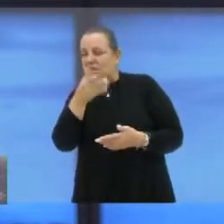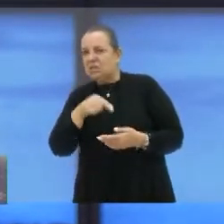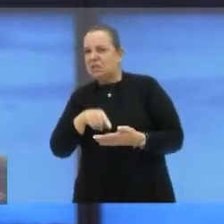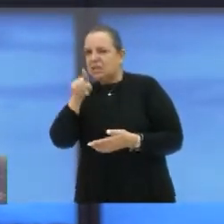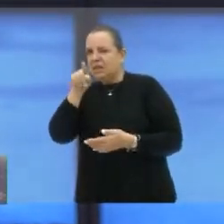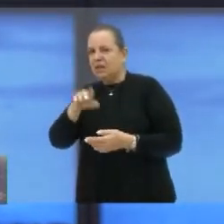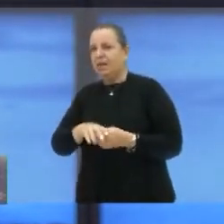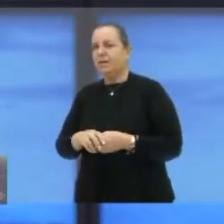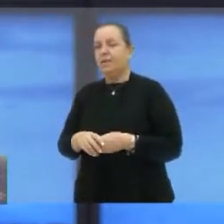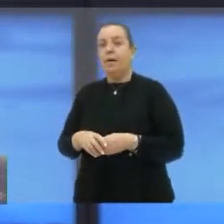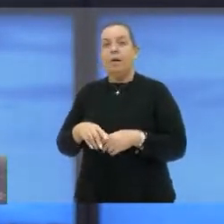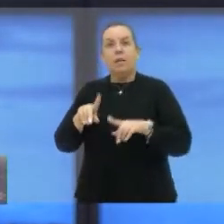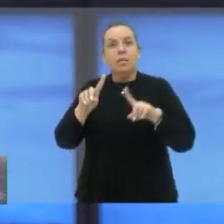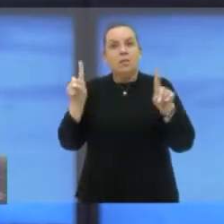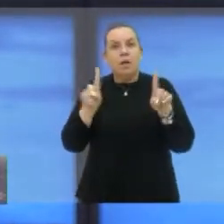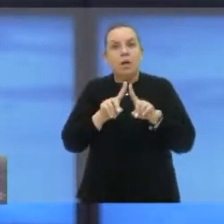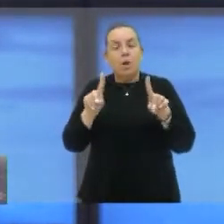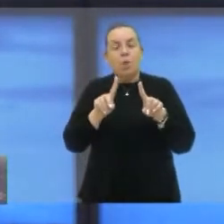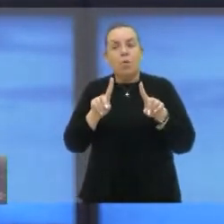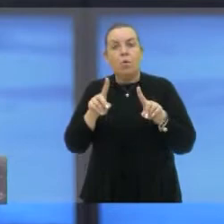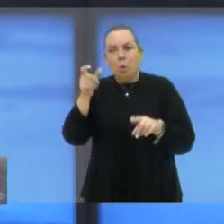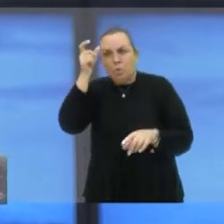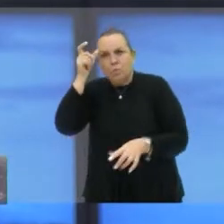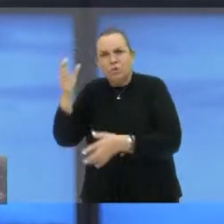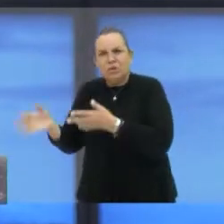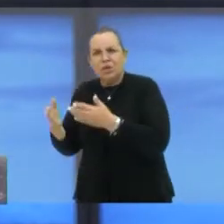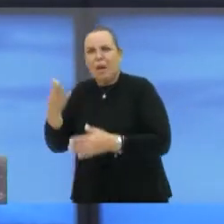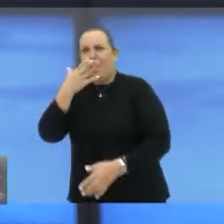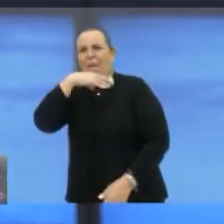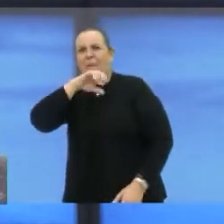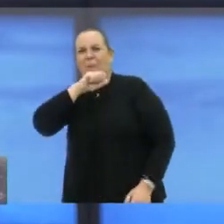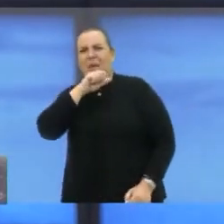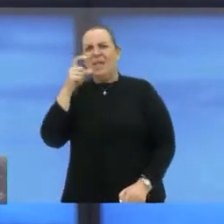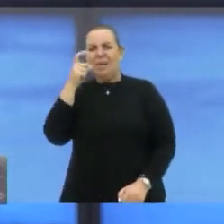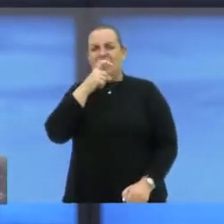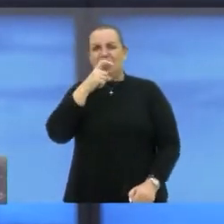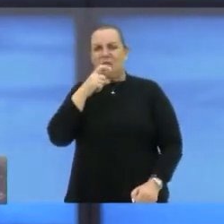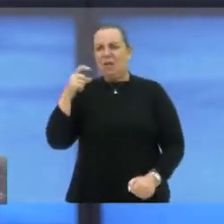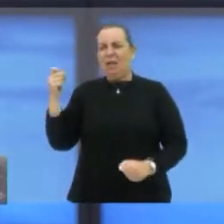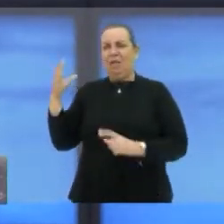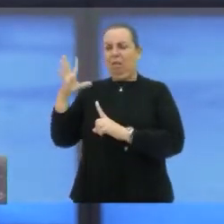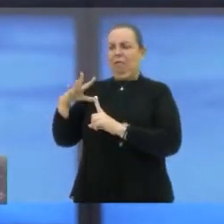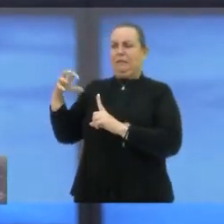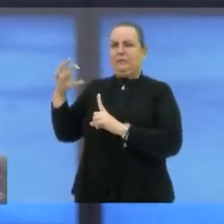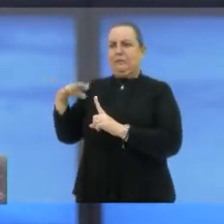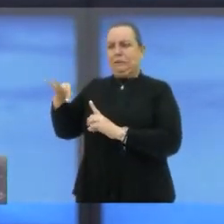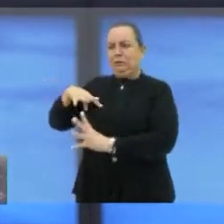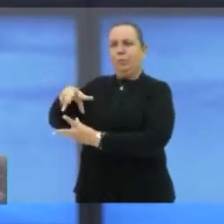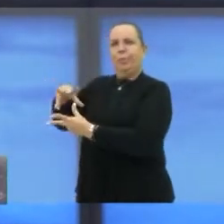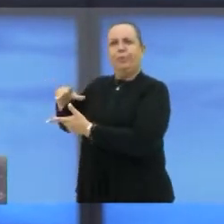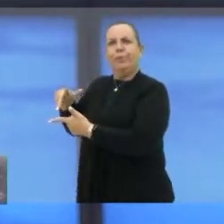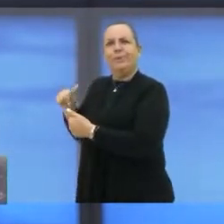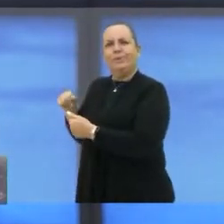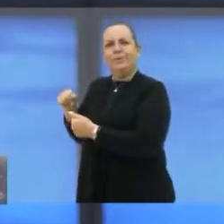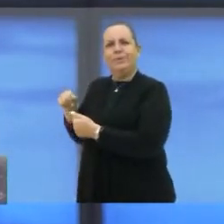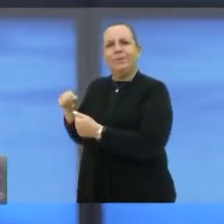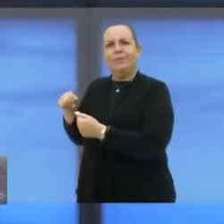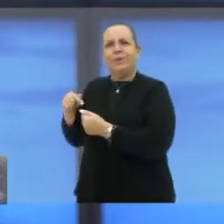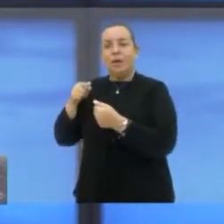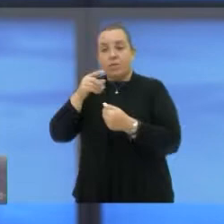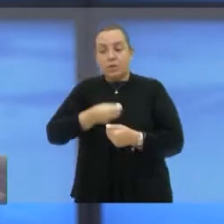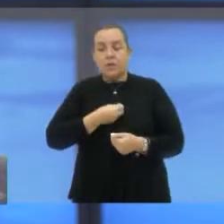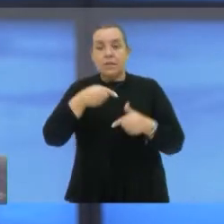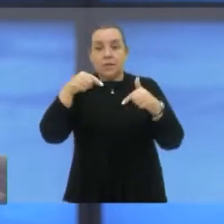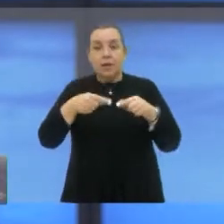de Satanás, do diabo, do pai da mentira, do sedutor deste mundo. Você está aqui porque você